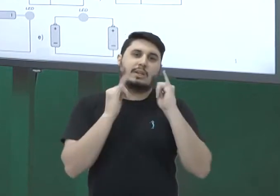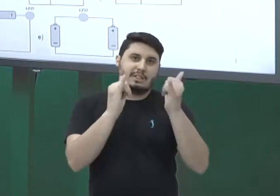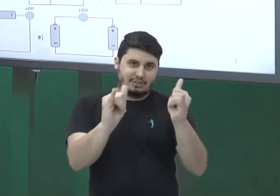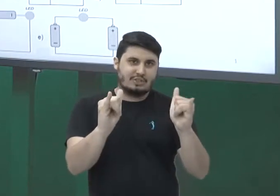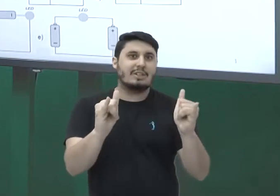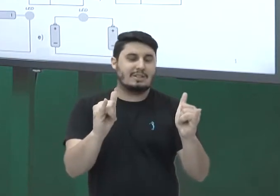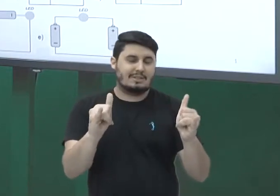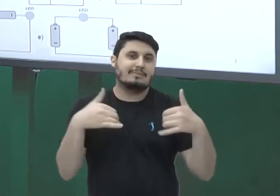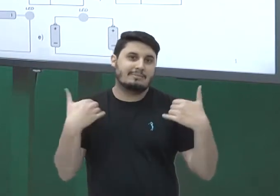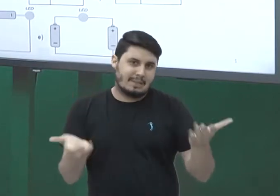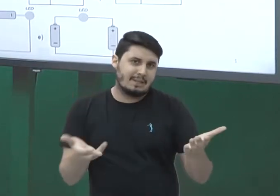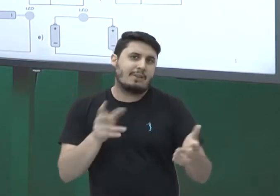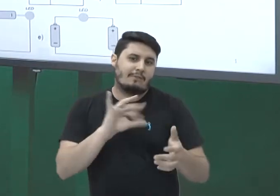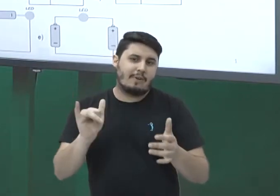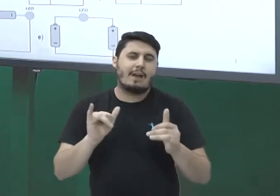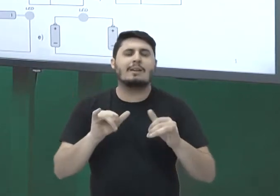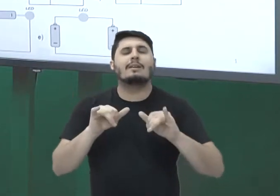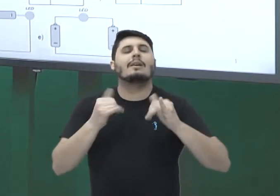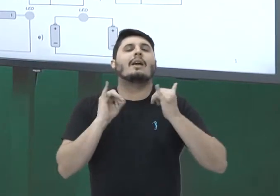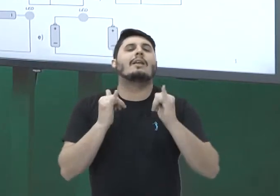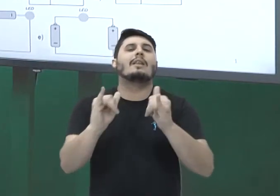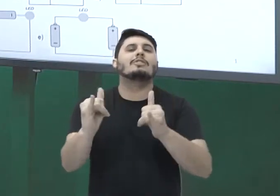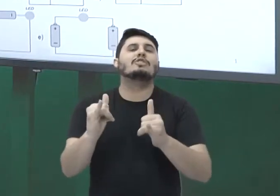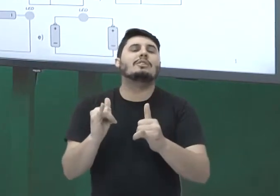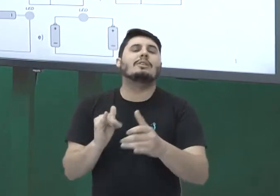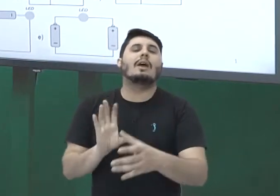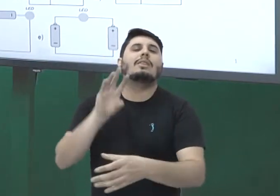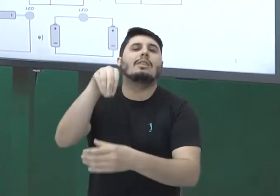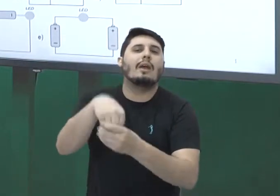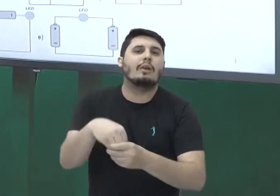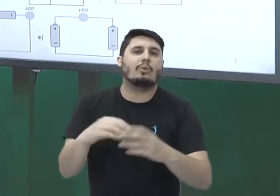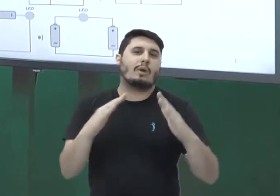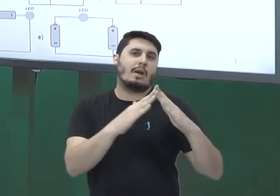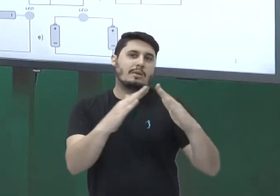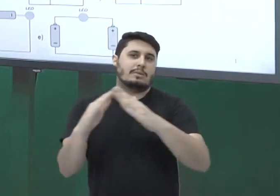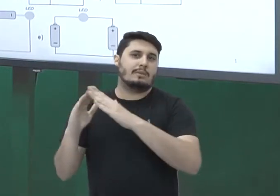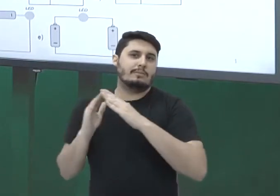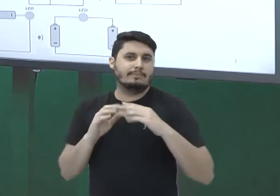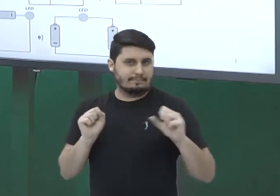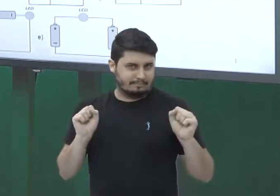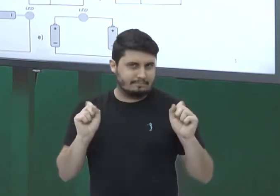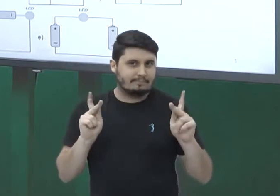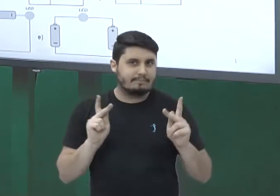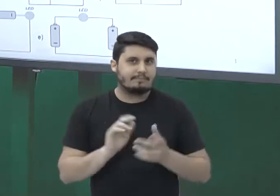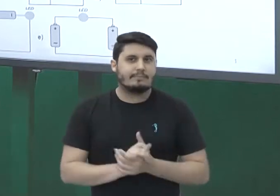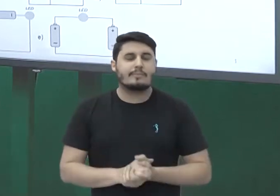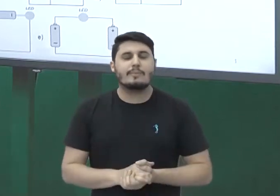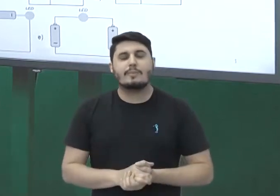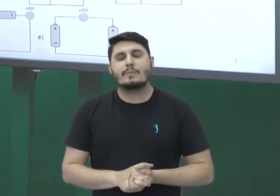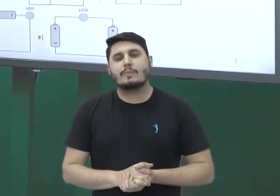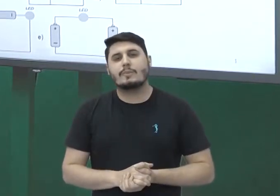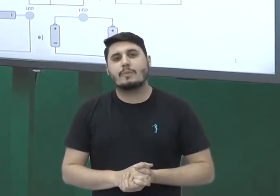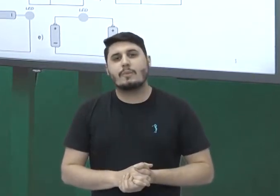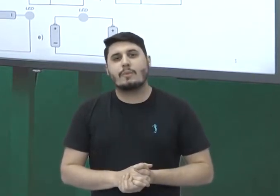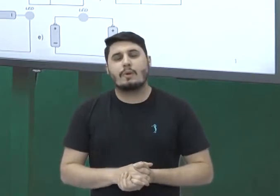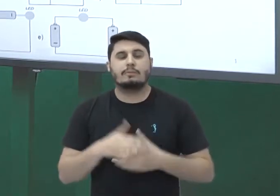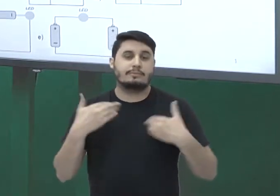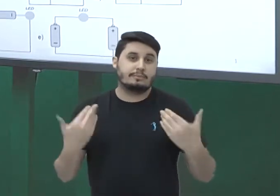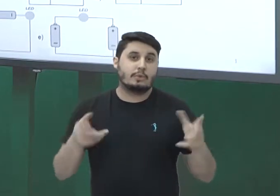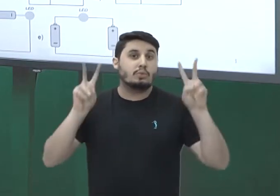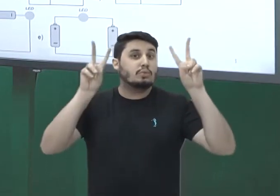seja, chegando até a energia elétrica. Tranquilo? Então, vejam só. Quando a gente